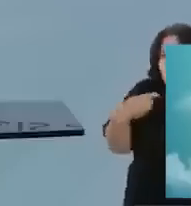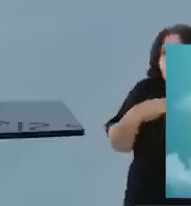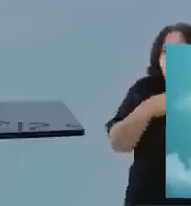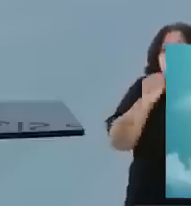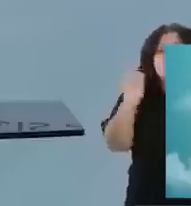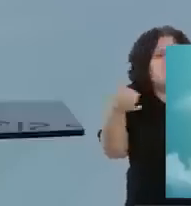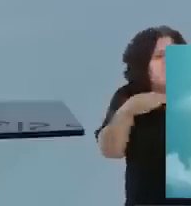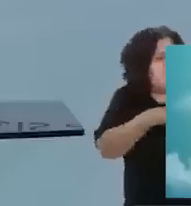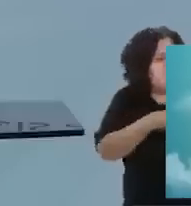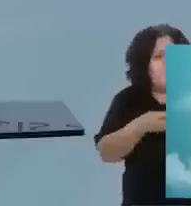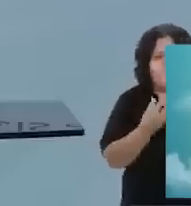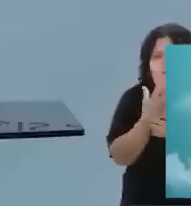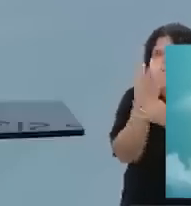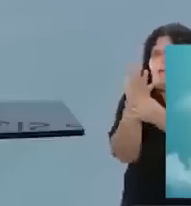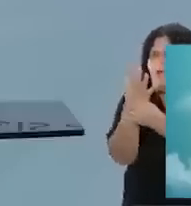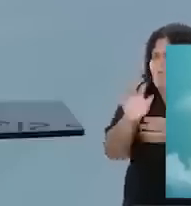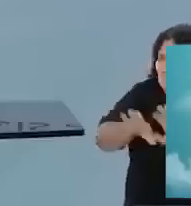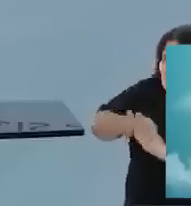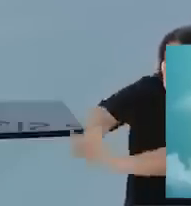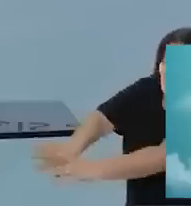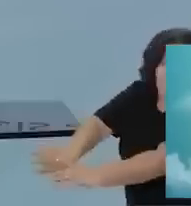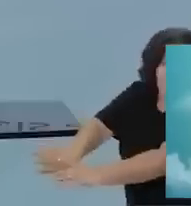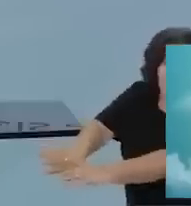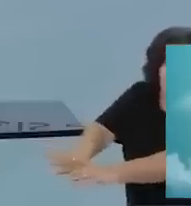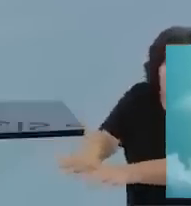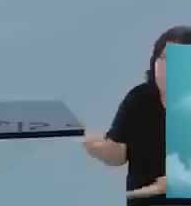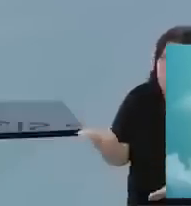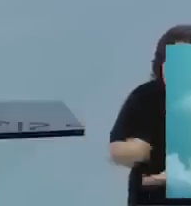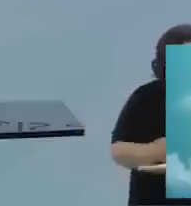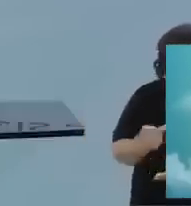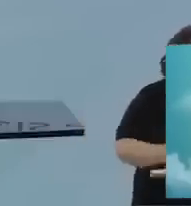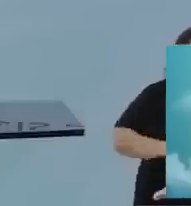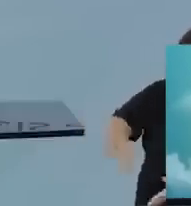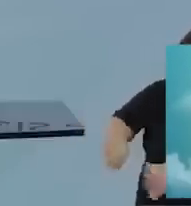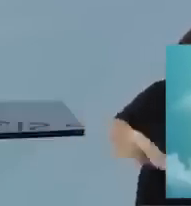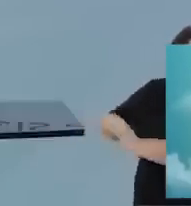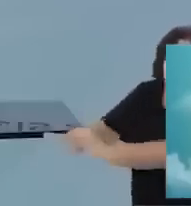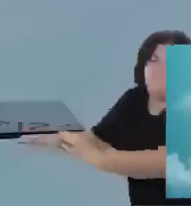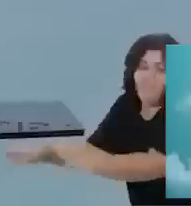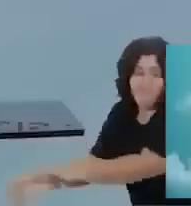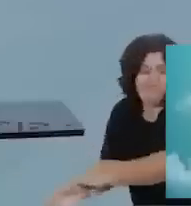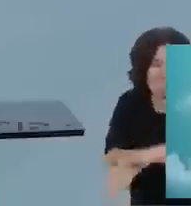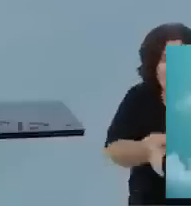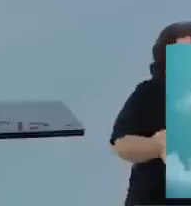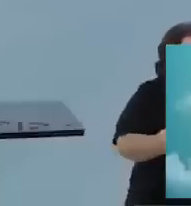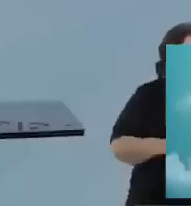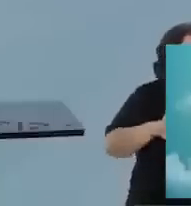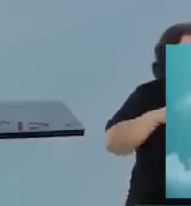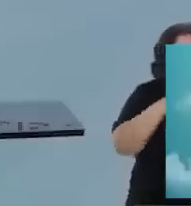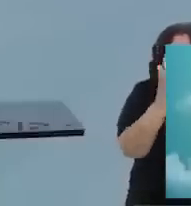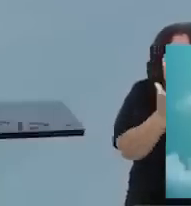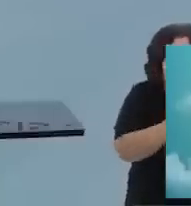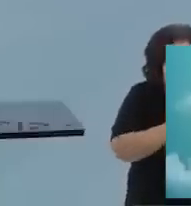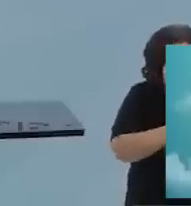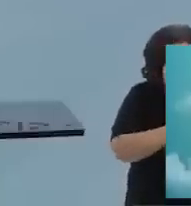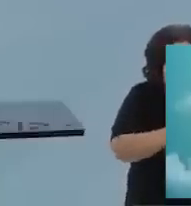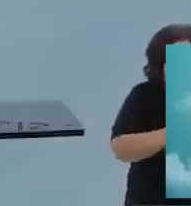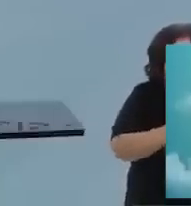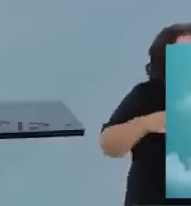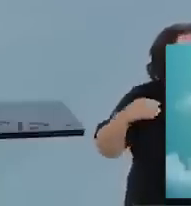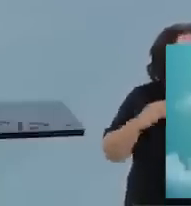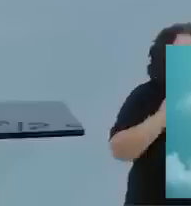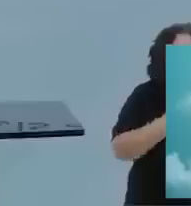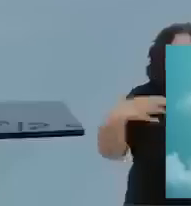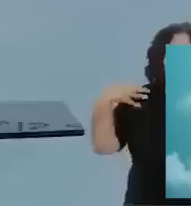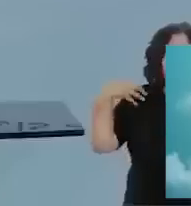os outros membros. Se ele não está ligado ao corpo e não serve aos outros membros, ele é